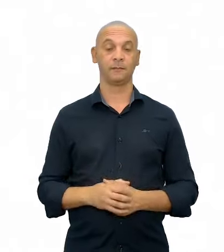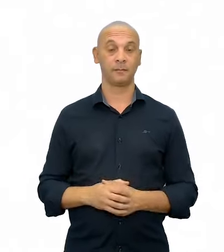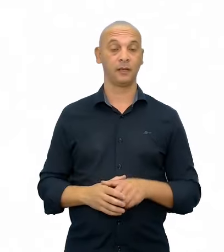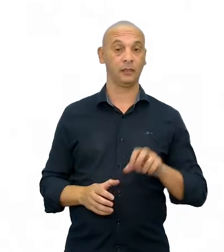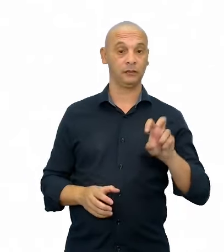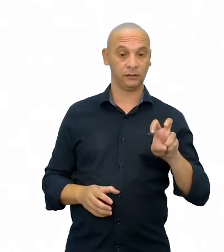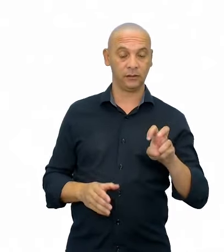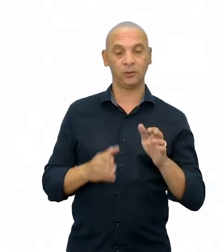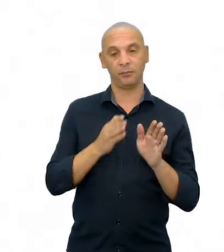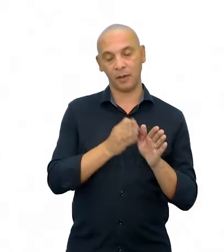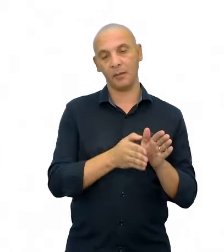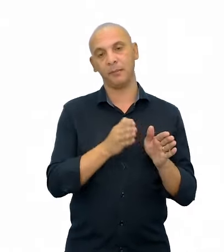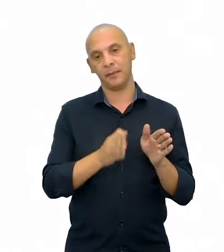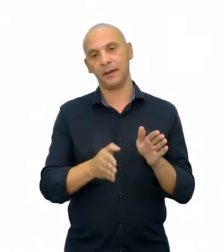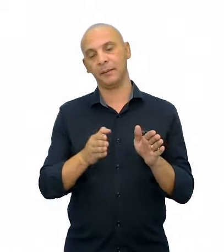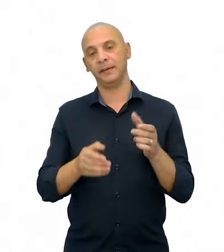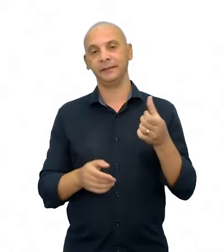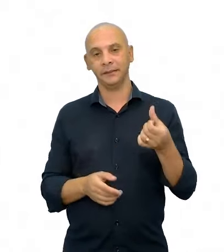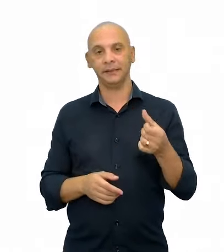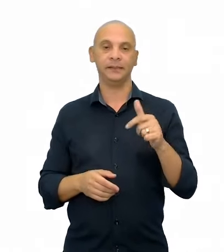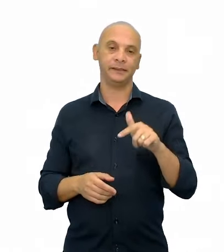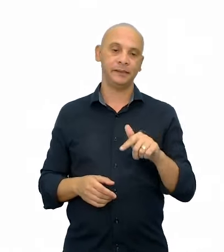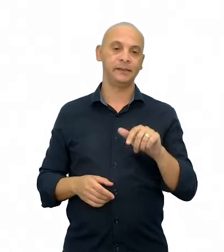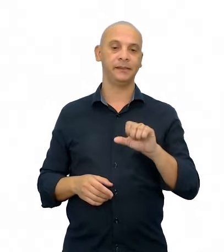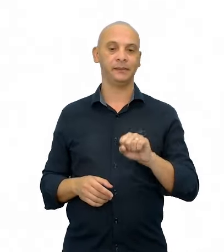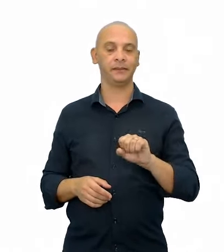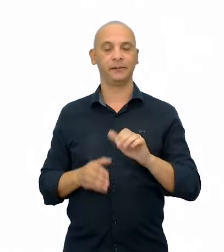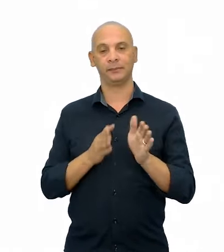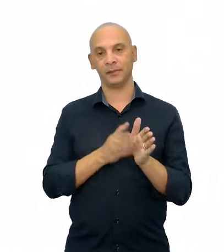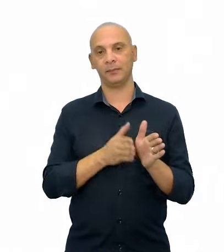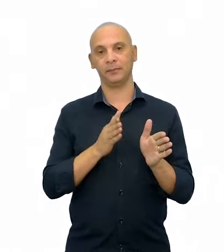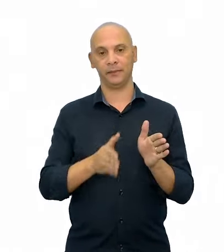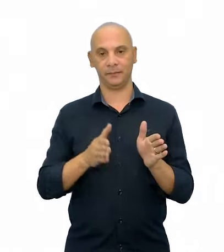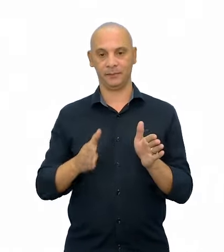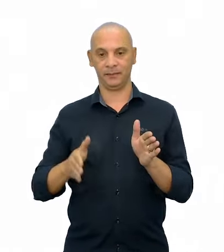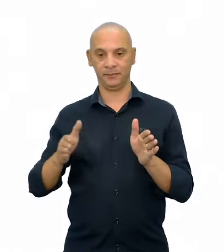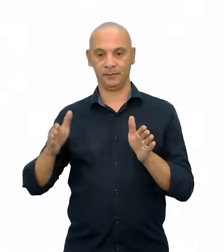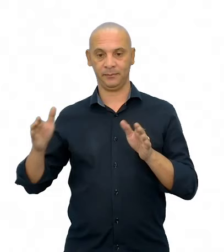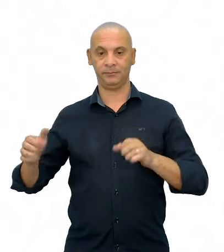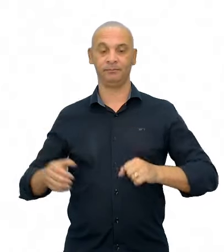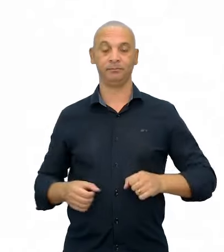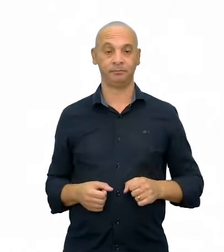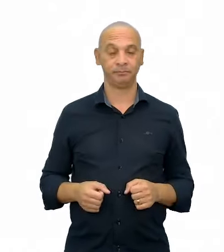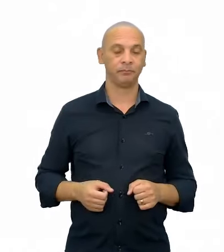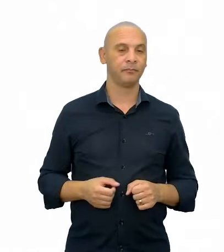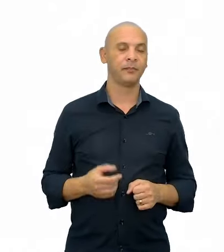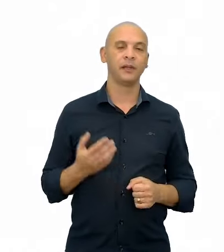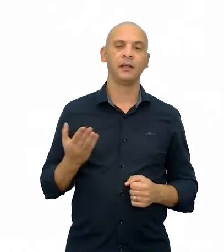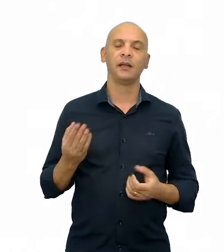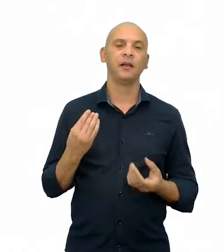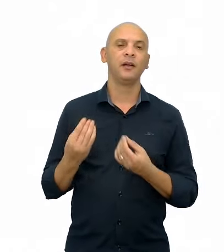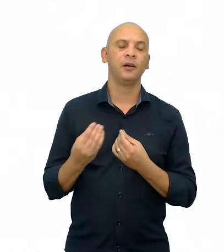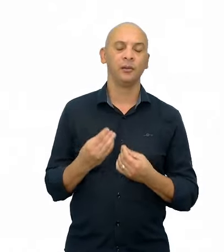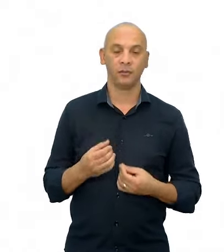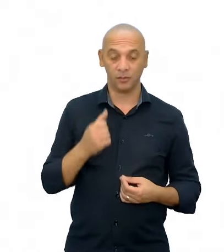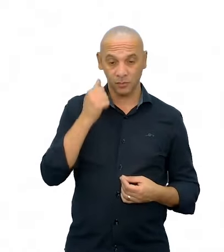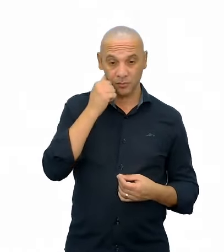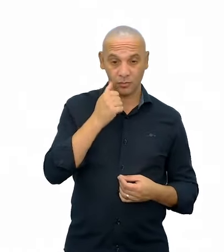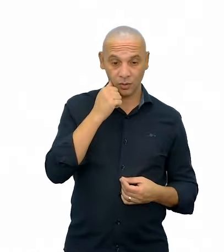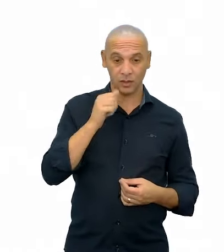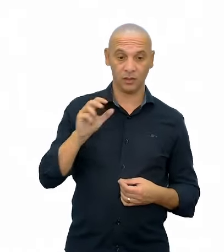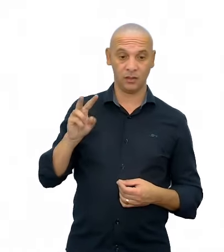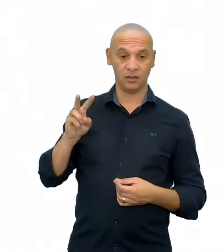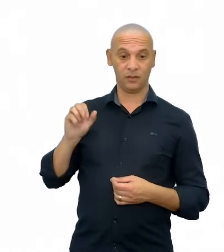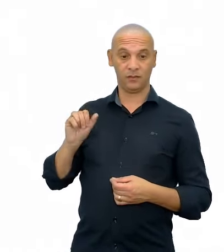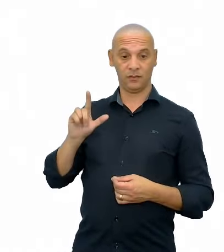R$ 696,10, e assim as demais parcelas até a oitava parcela. Então, o que é pedido? Valéria dispõe,